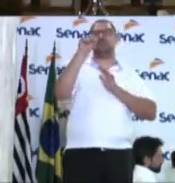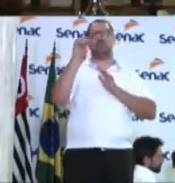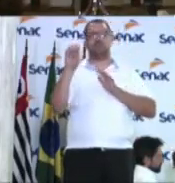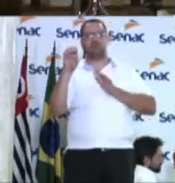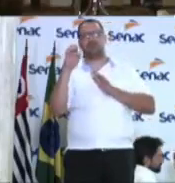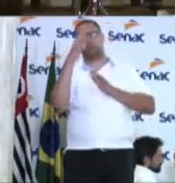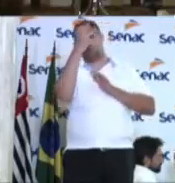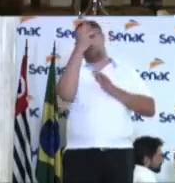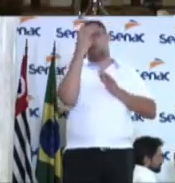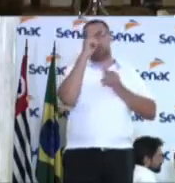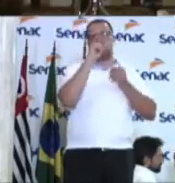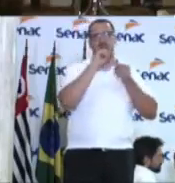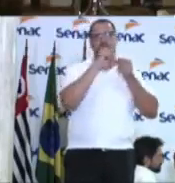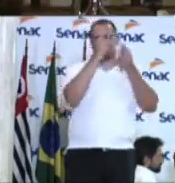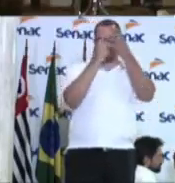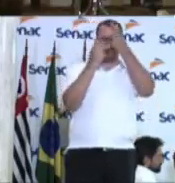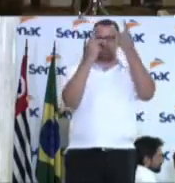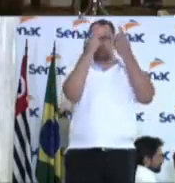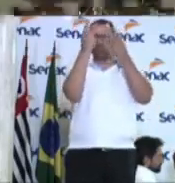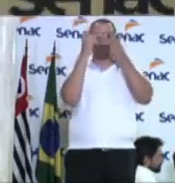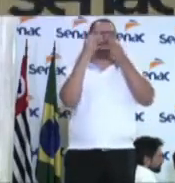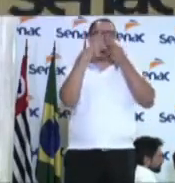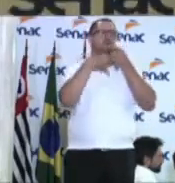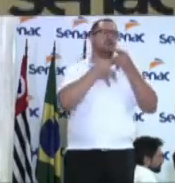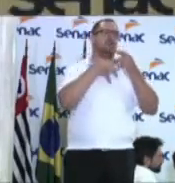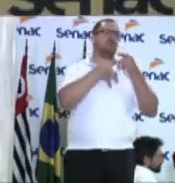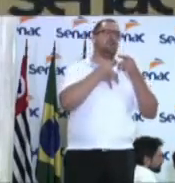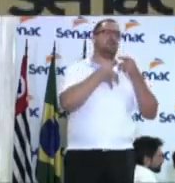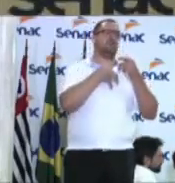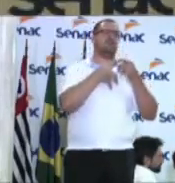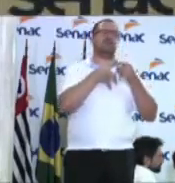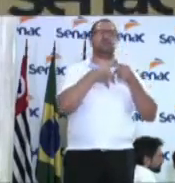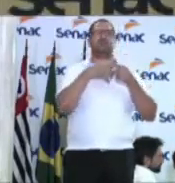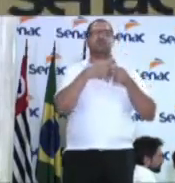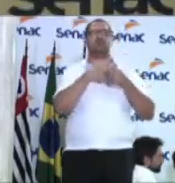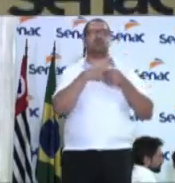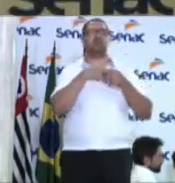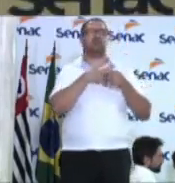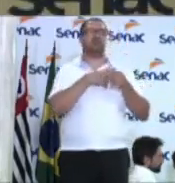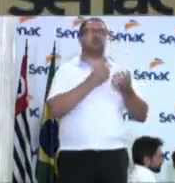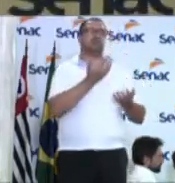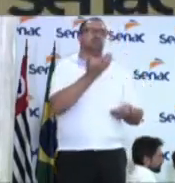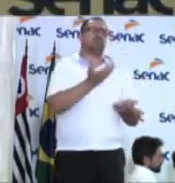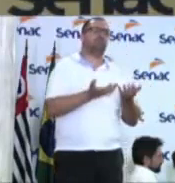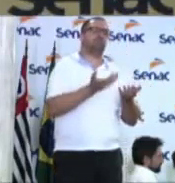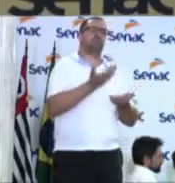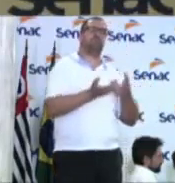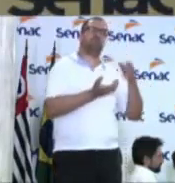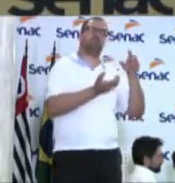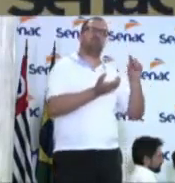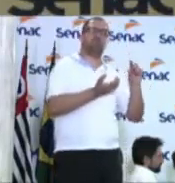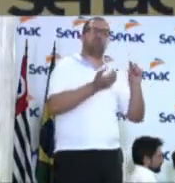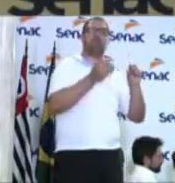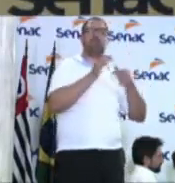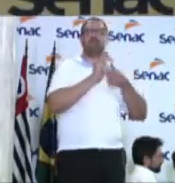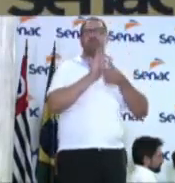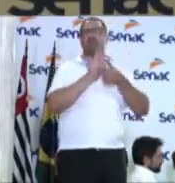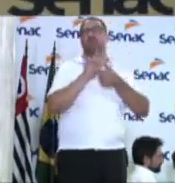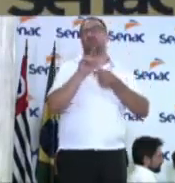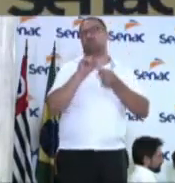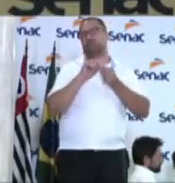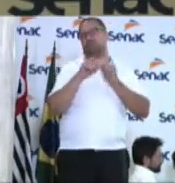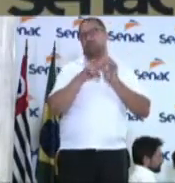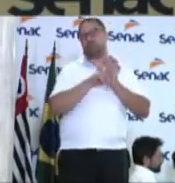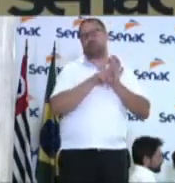outras pessoas, né? Que tem um peso, mas é um peso menor. Você pode provar com cases que você mesmo